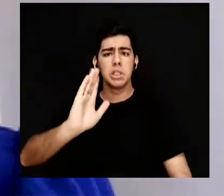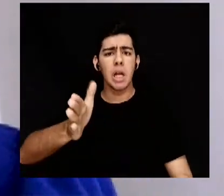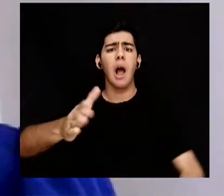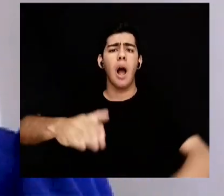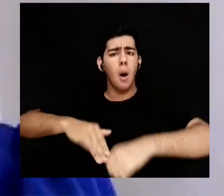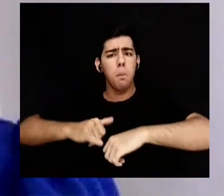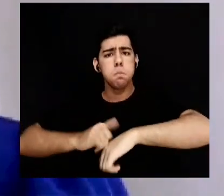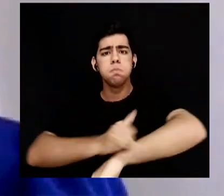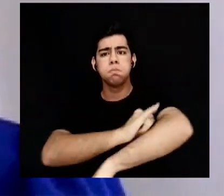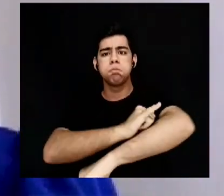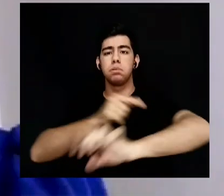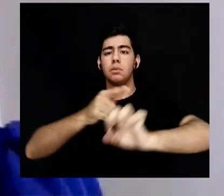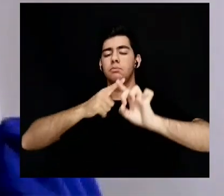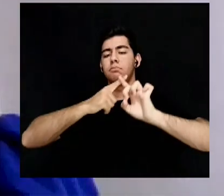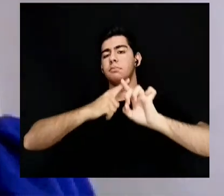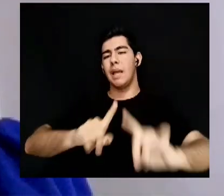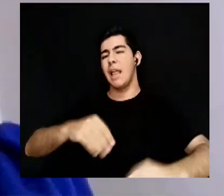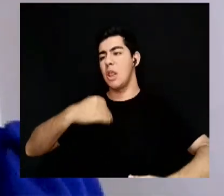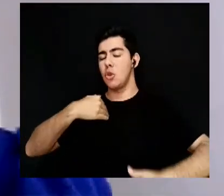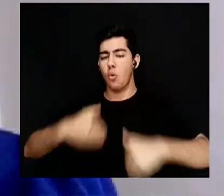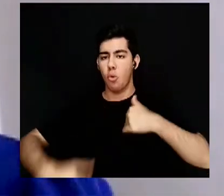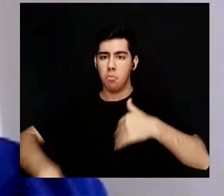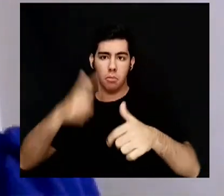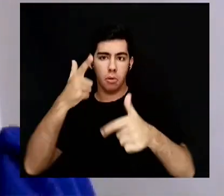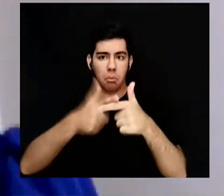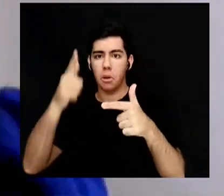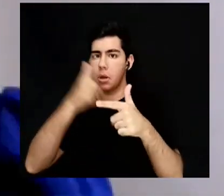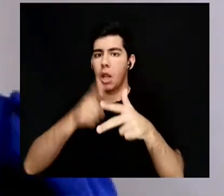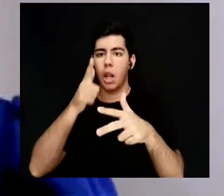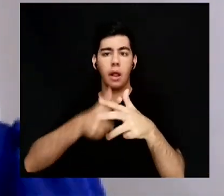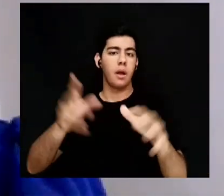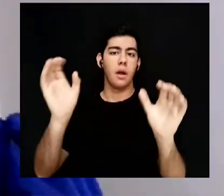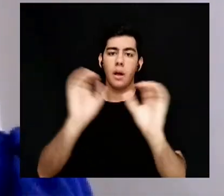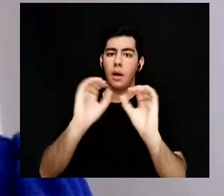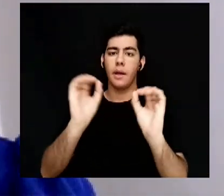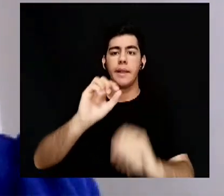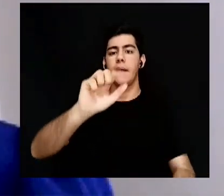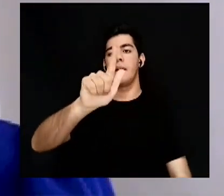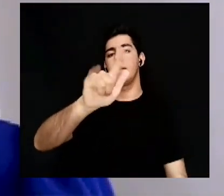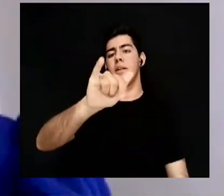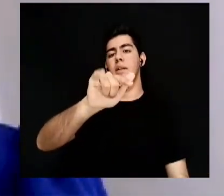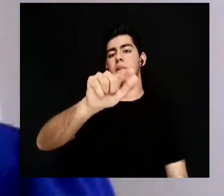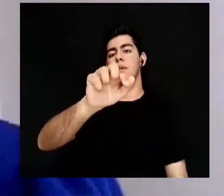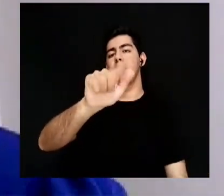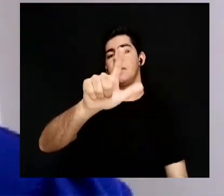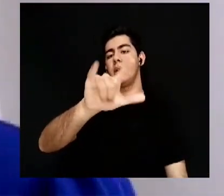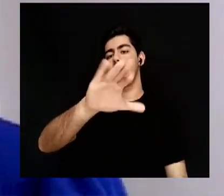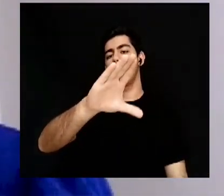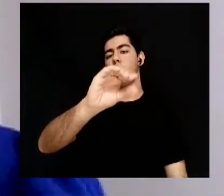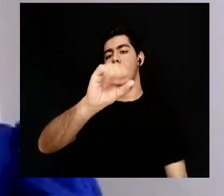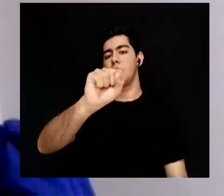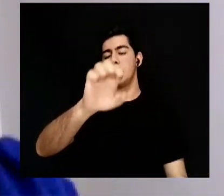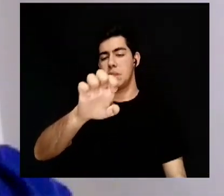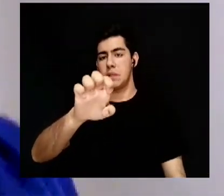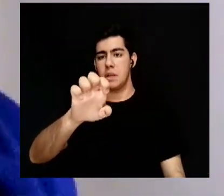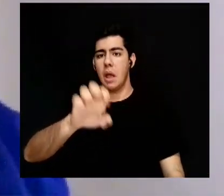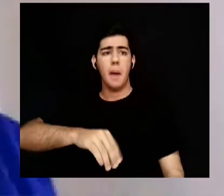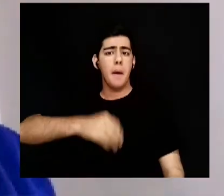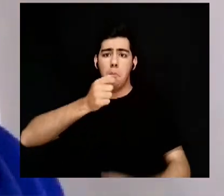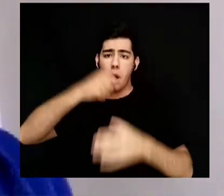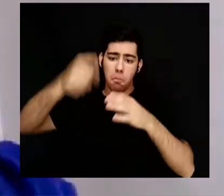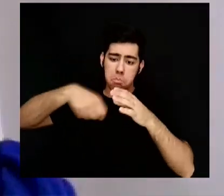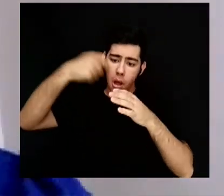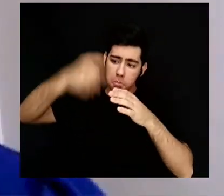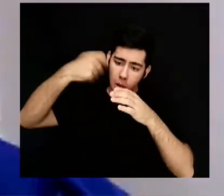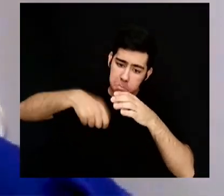impacto metabólico, né? Não está com glicose alta, a pessoa vai comer mais, uma hora ela vai ficar com a glicose alta, vai ter artrose,